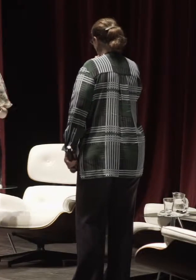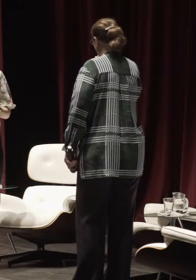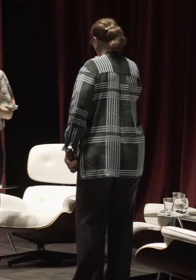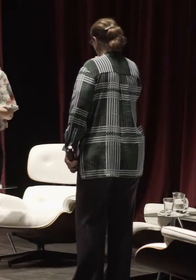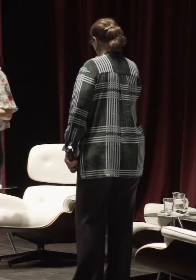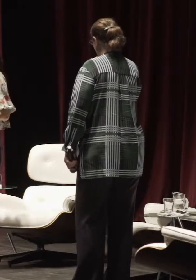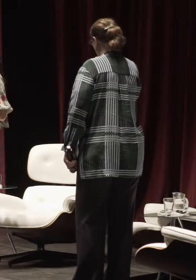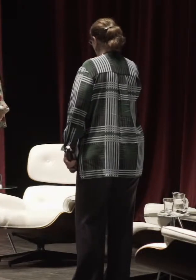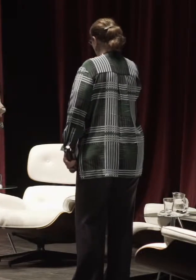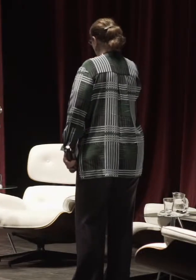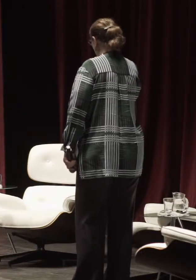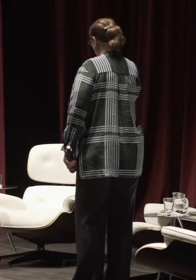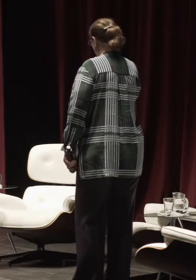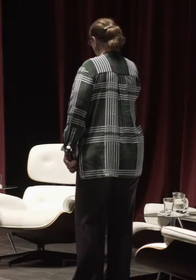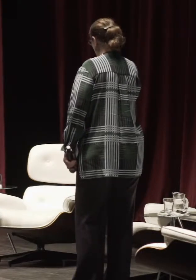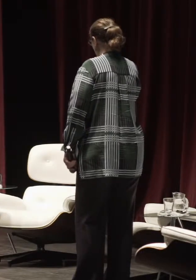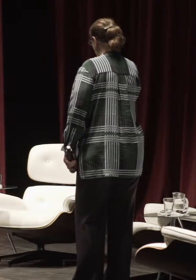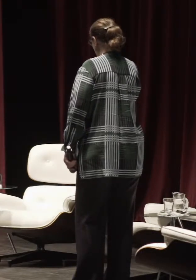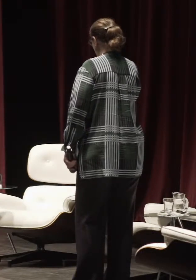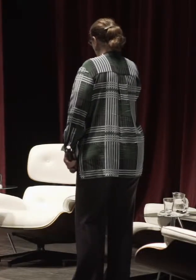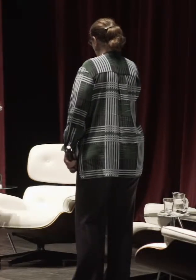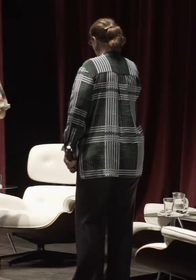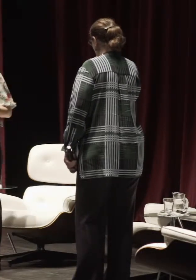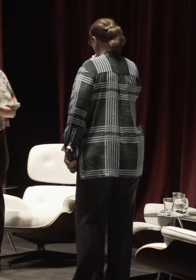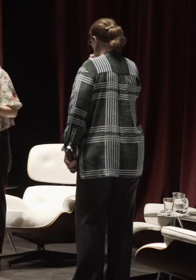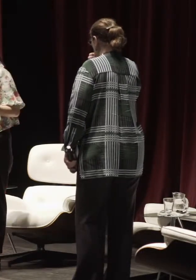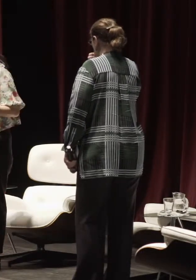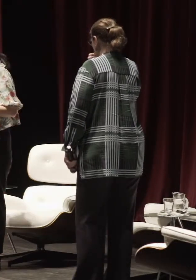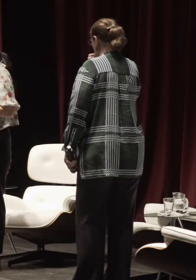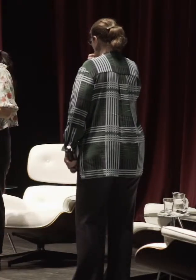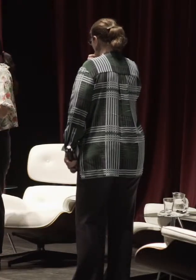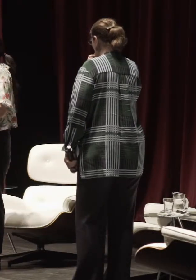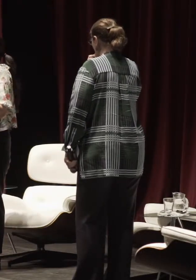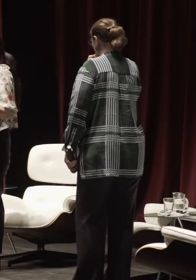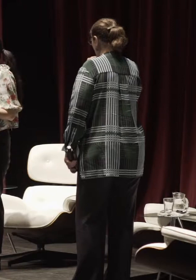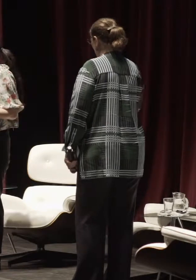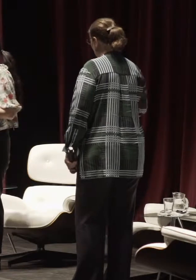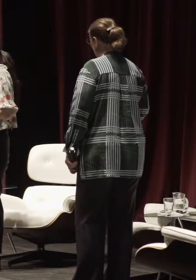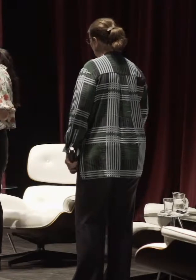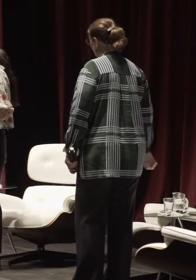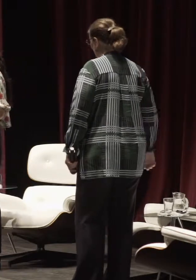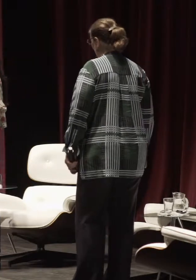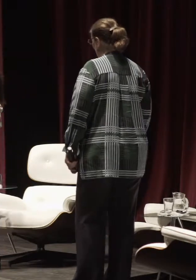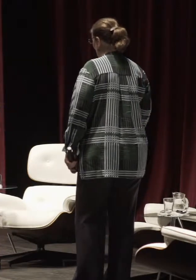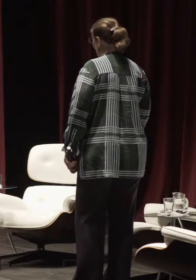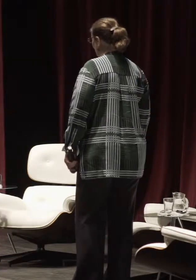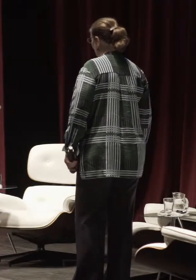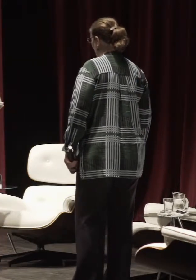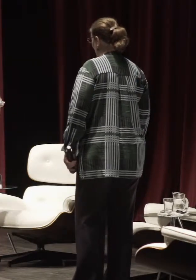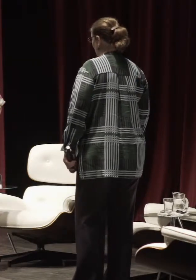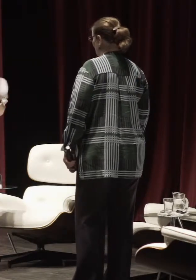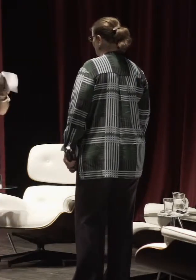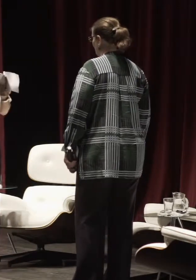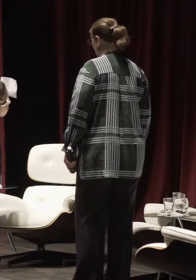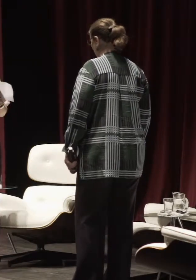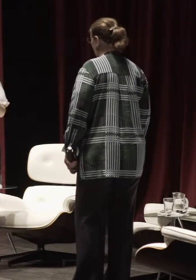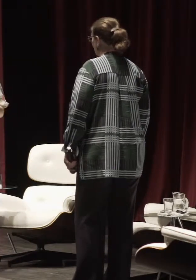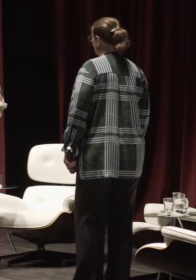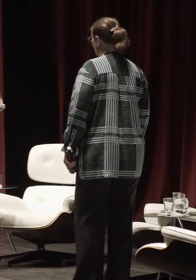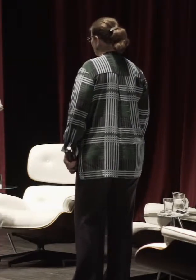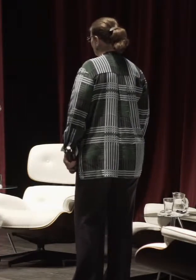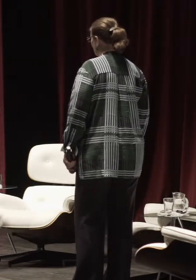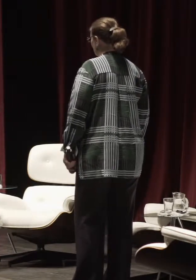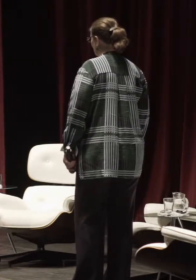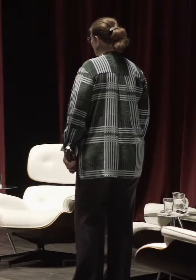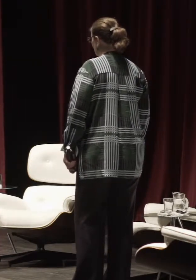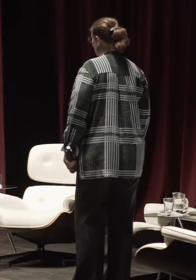alimentar, eu separei aí um trecho de um outro livro que trata da como a gente criar uma nação de leitores, né? Que eu acho que é um